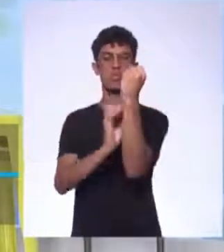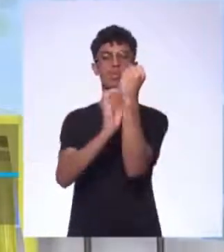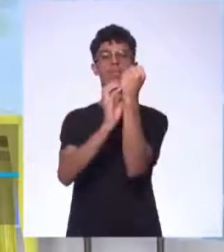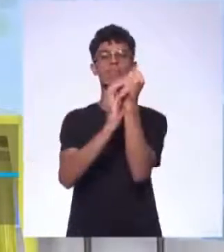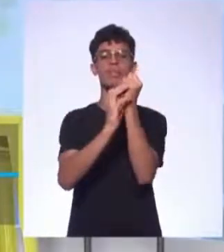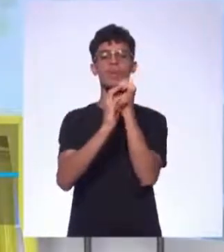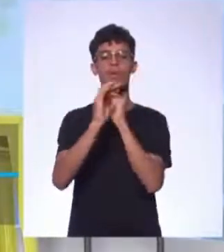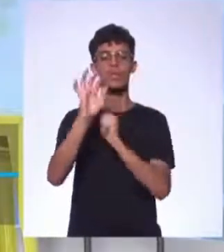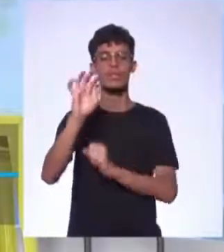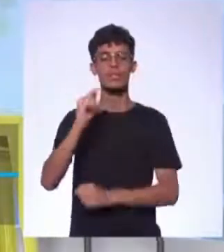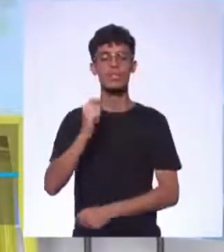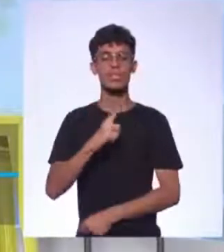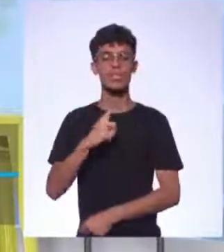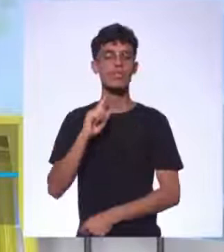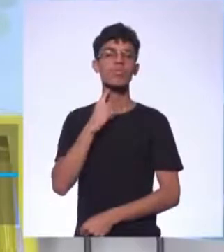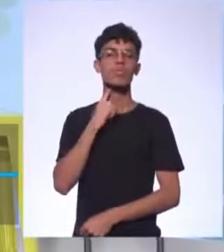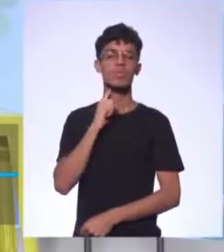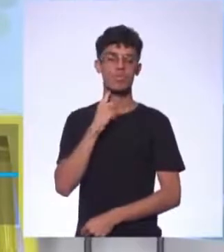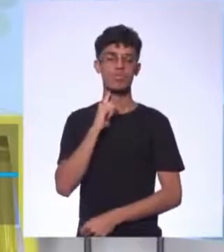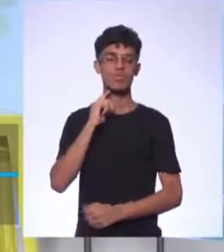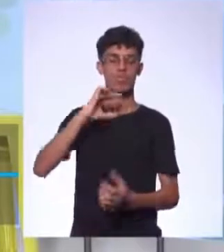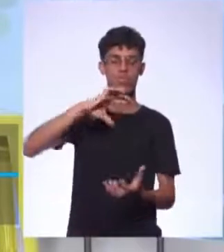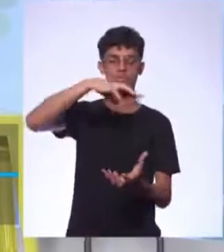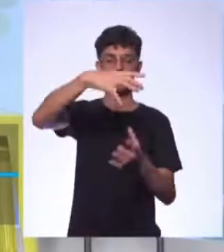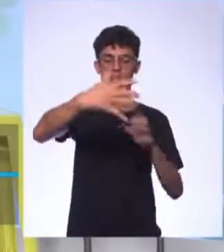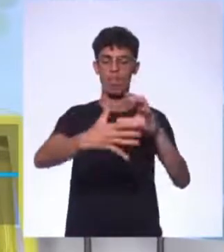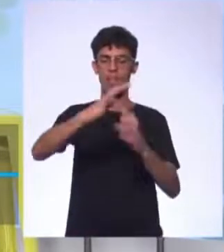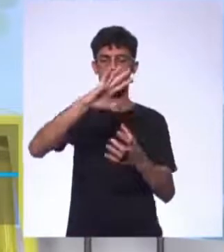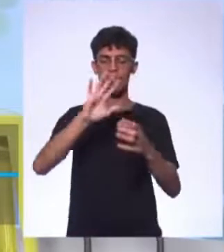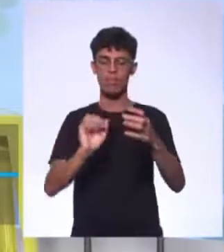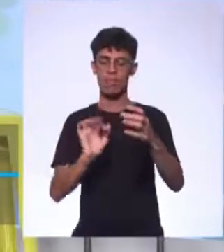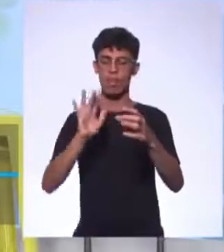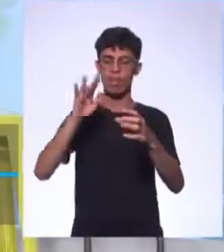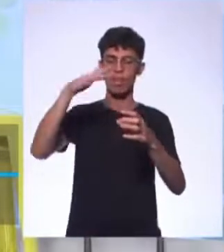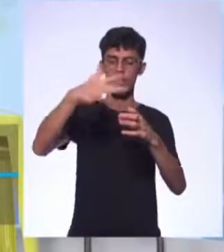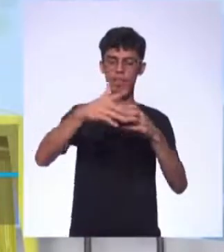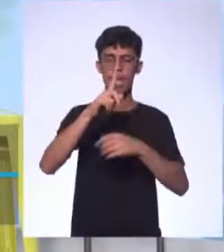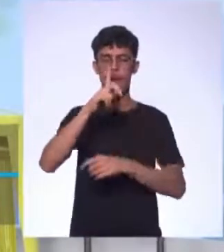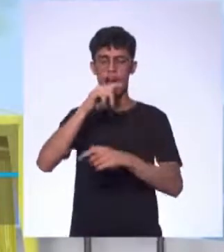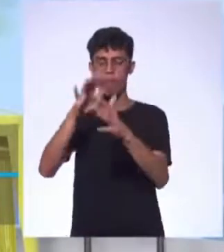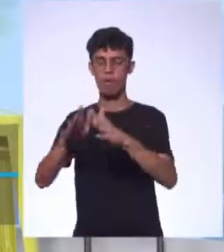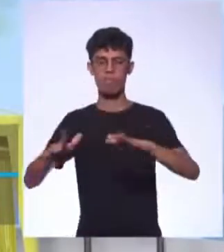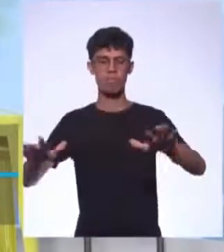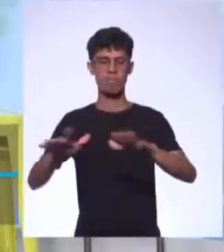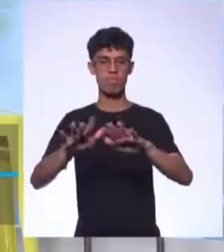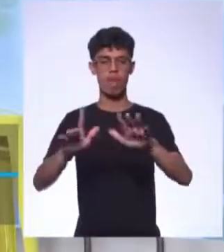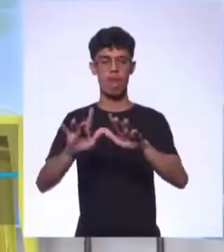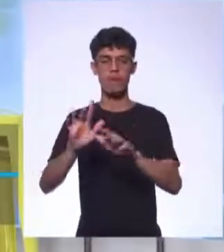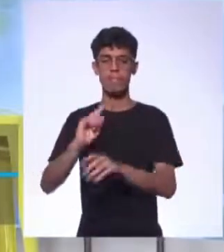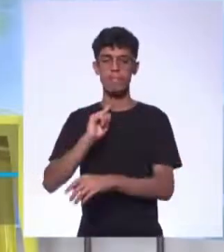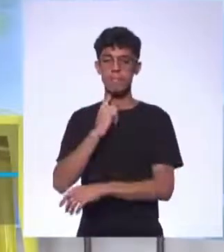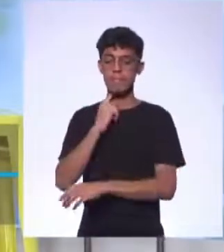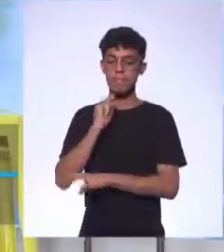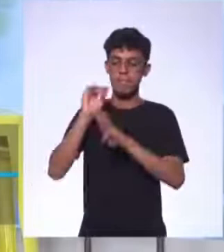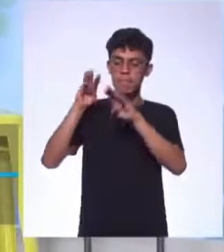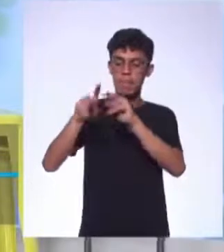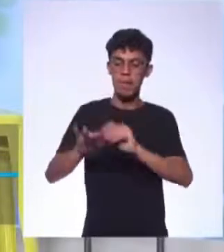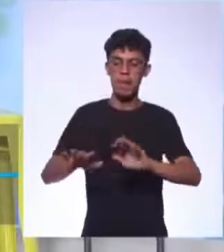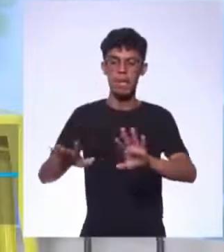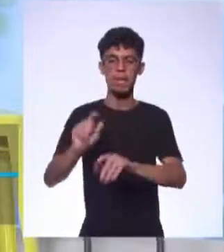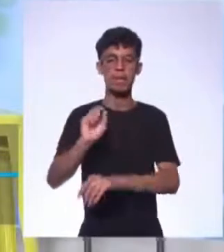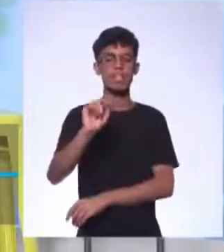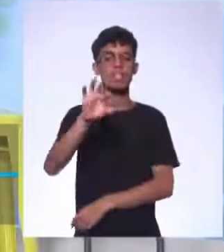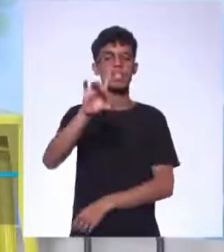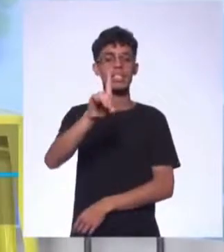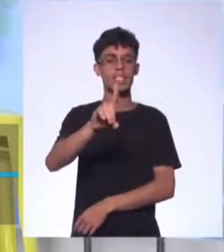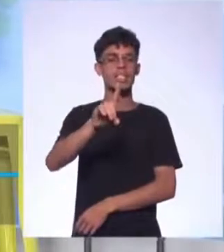a poluição atmosférica e aí nós temos a poluição das águas. Um grande vilão aí da poluição das águas, nós temos o